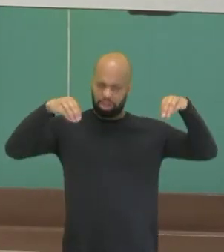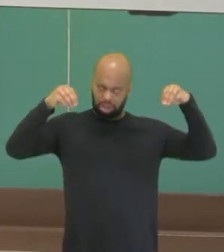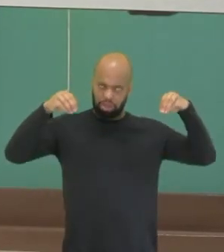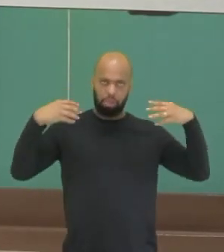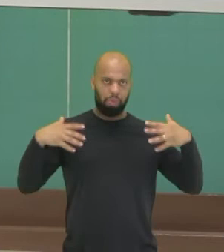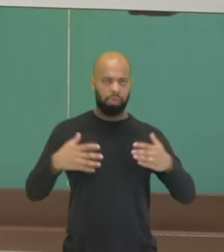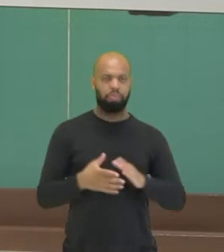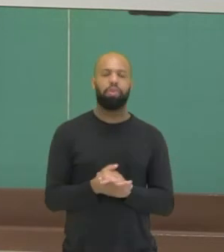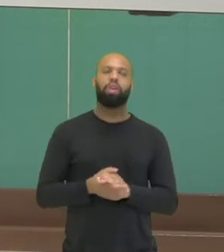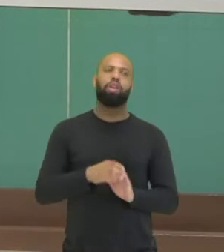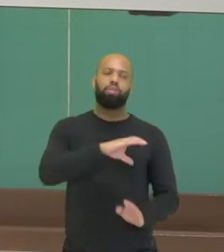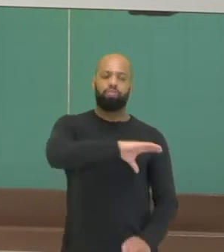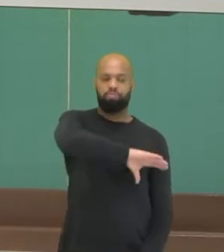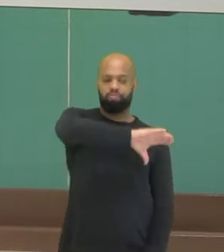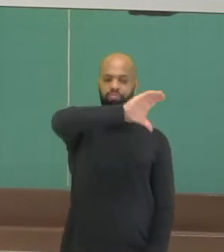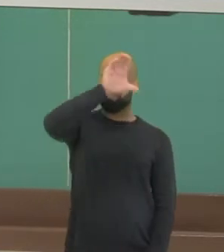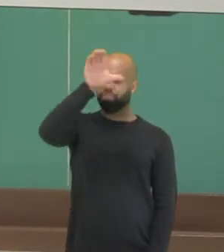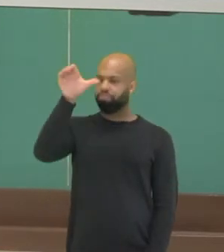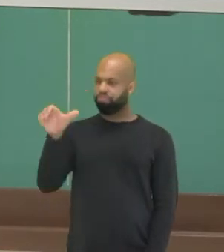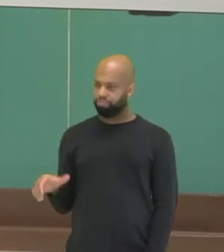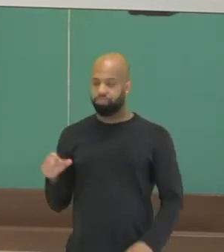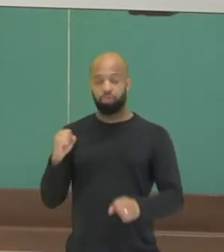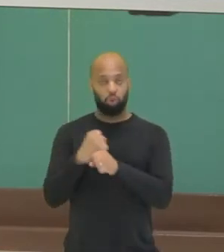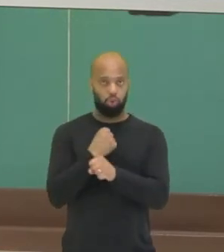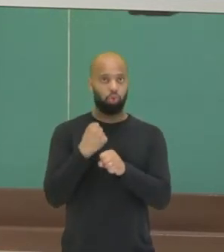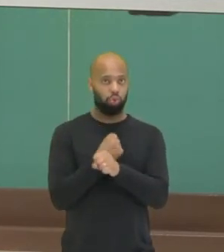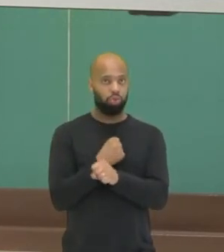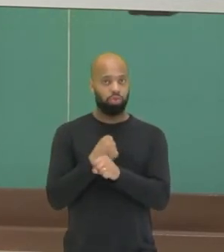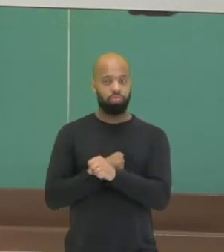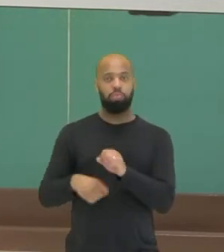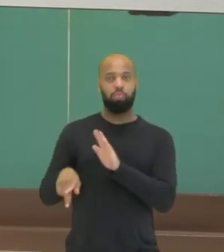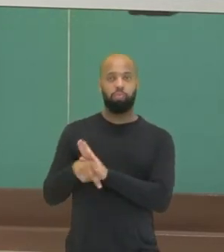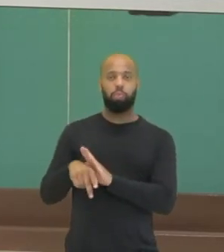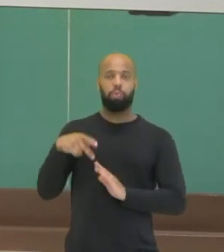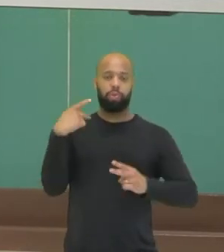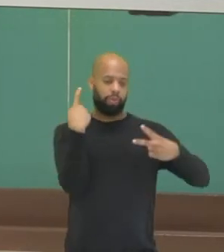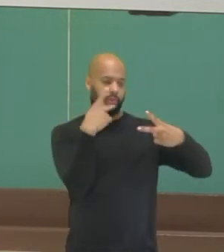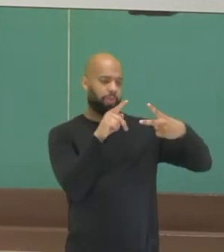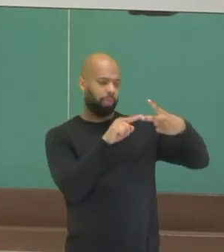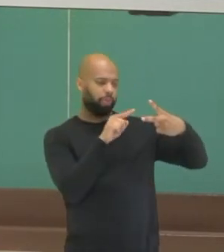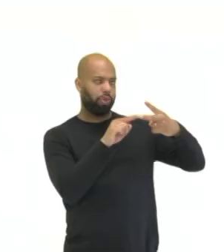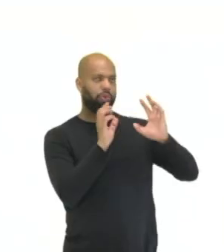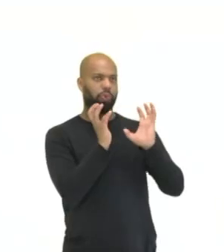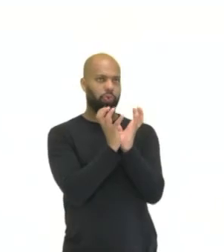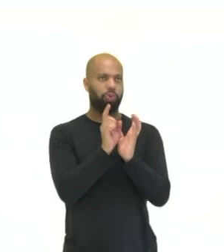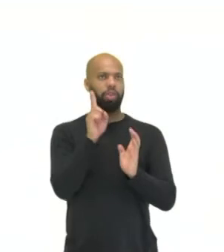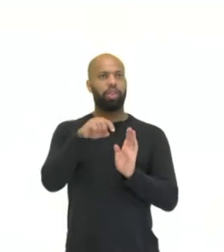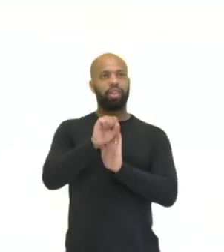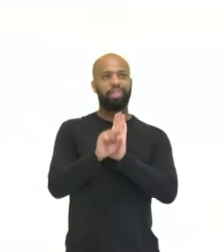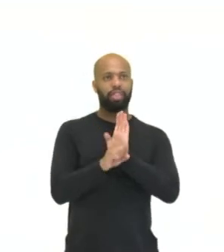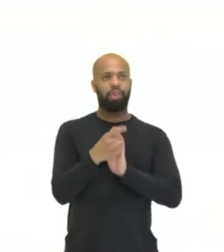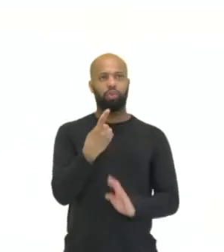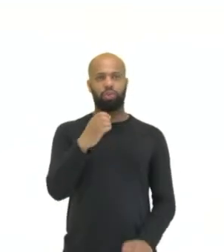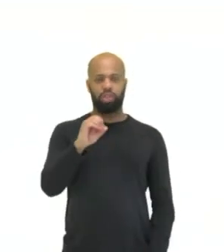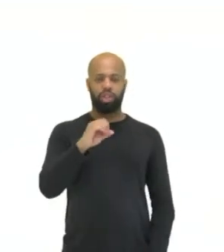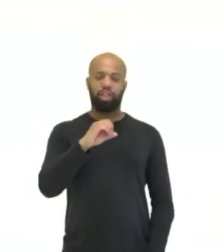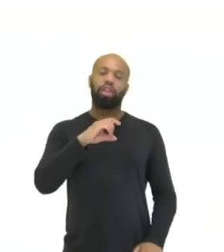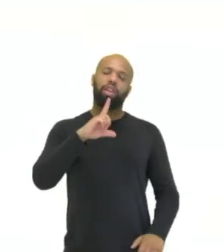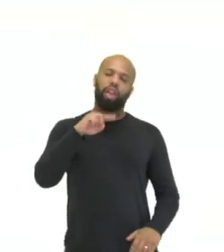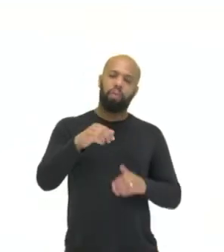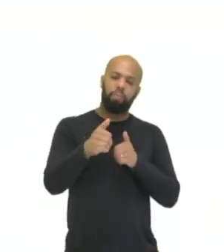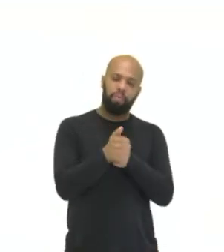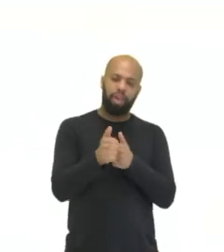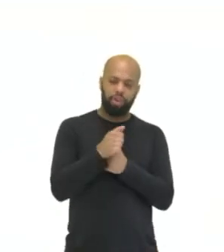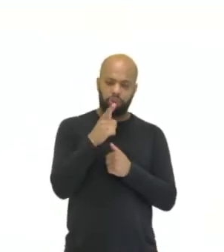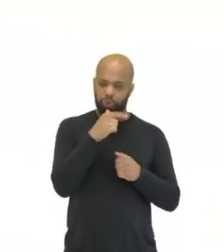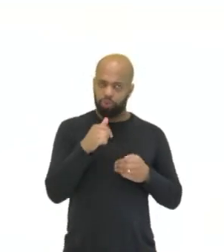Arco, construção em arco ou arco botante. É muito bacana. Então está aqui a explicação, século X, às margens do rio Tibre, está sempre ligado